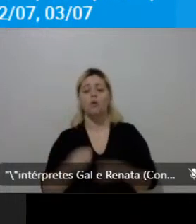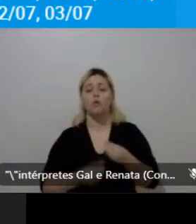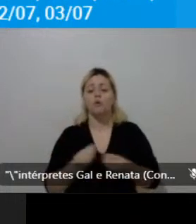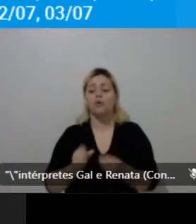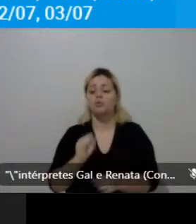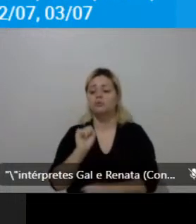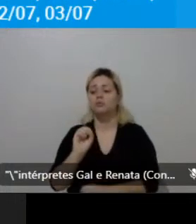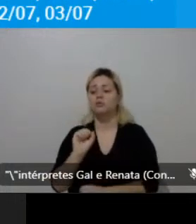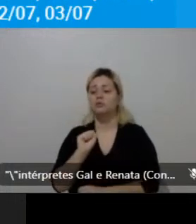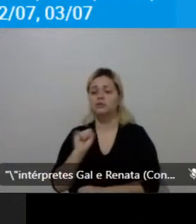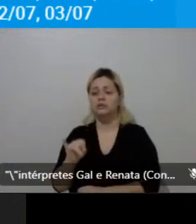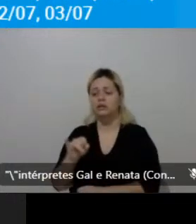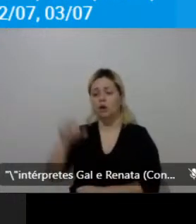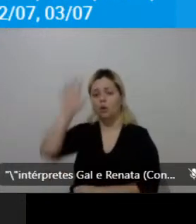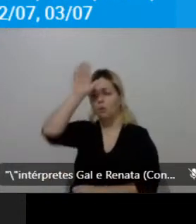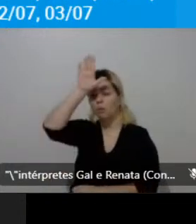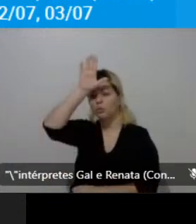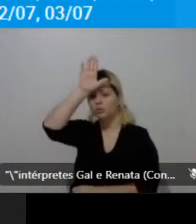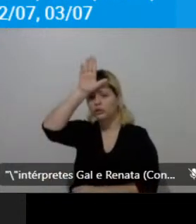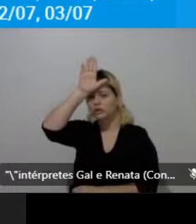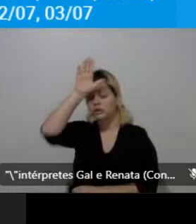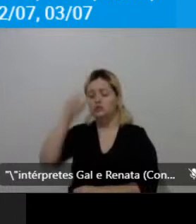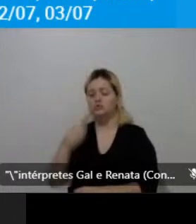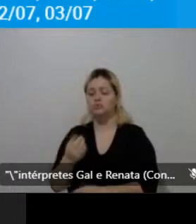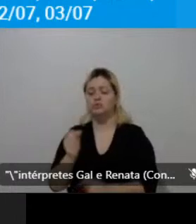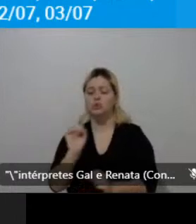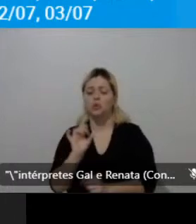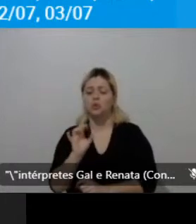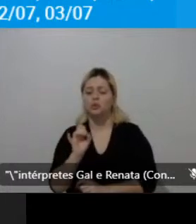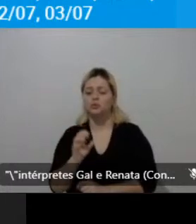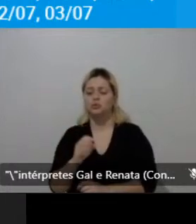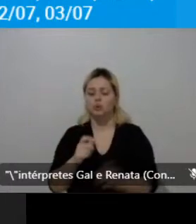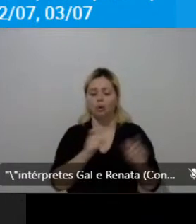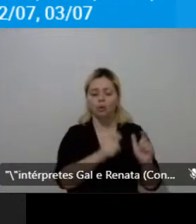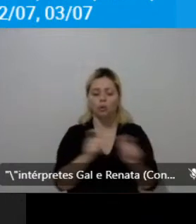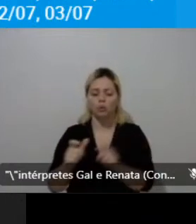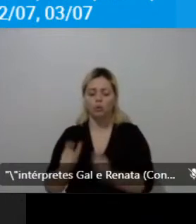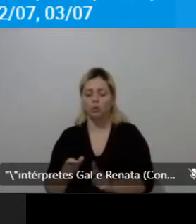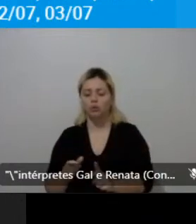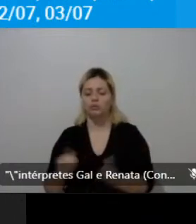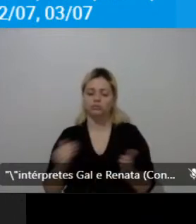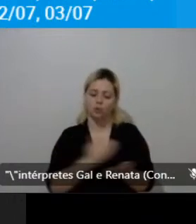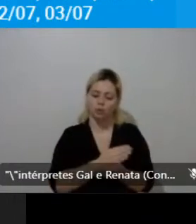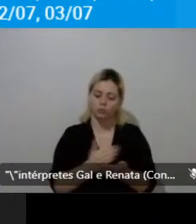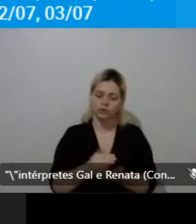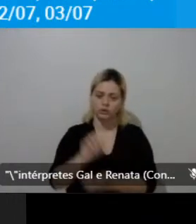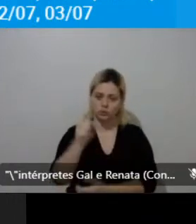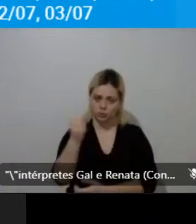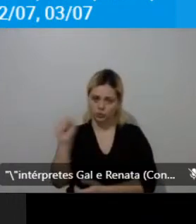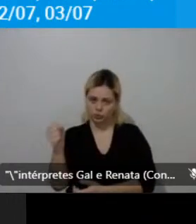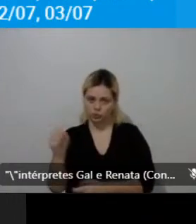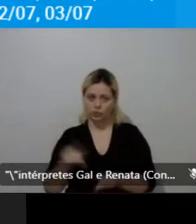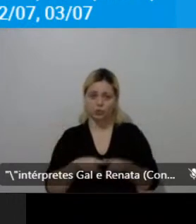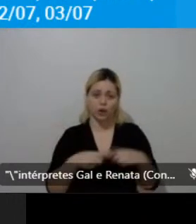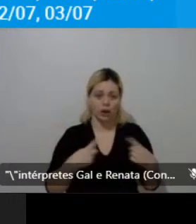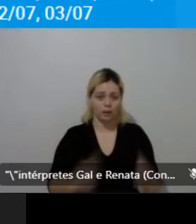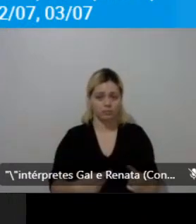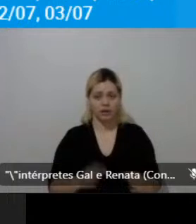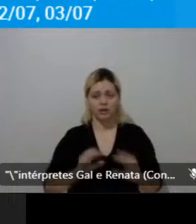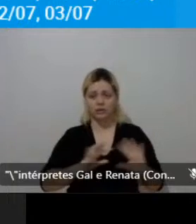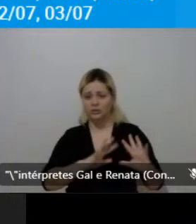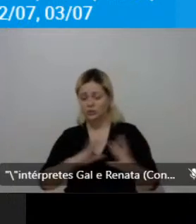pudessem ser reconhecidos quando estivessem ocupando suas terras a partir de 88, considerando todo esse processo